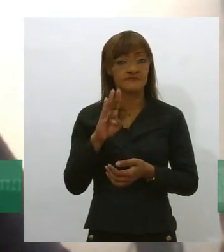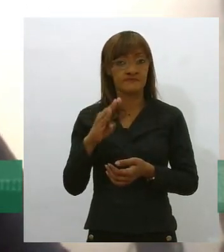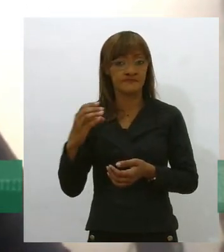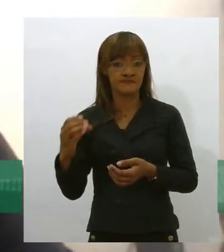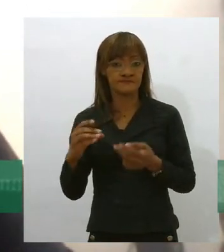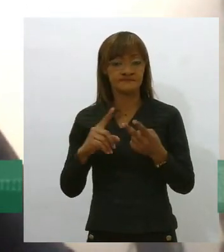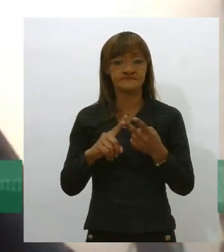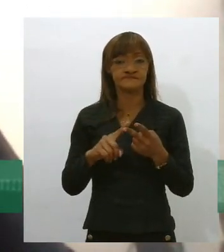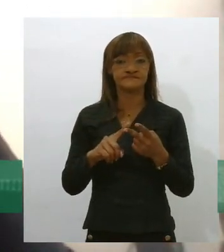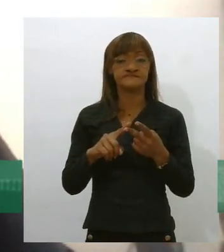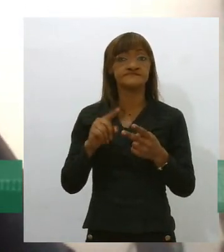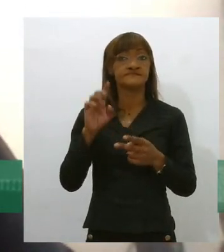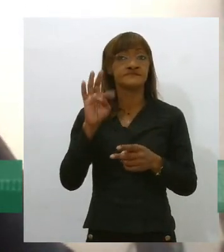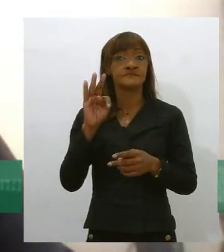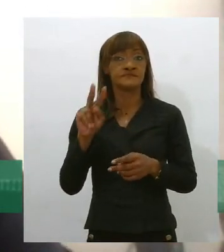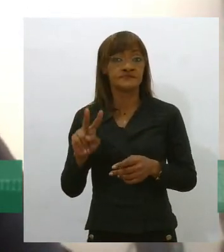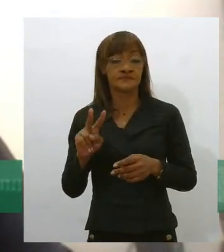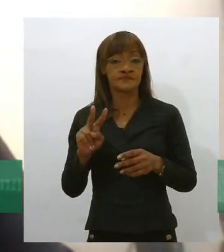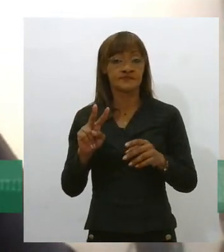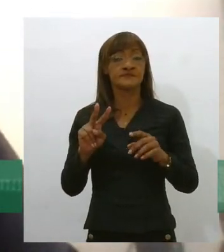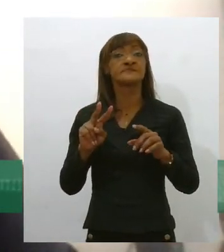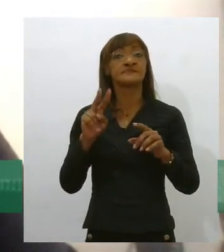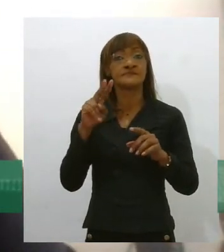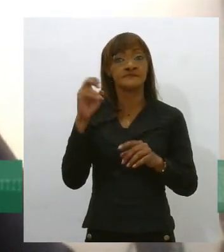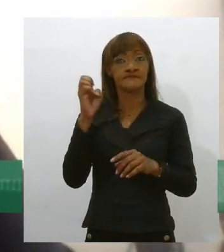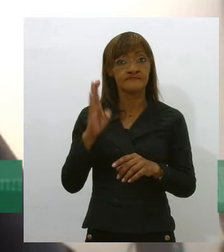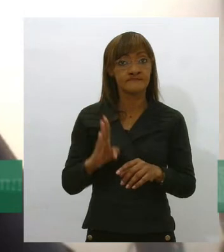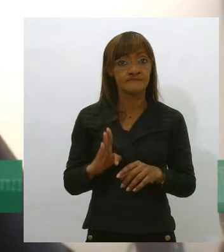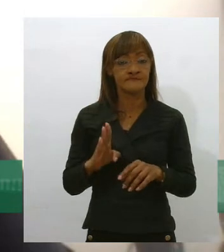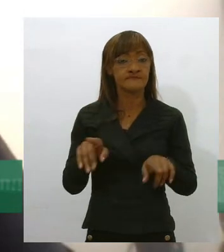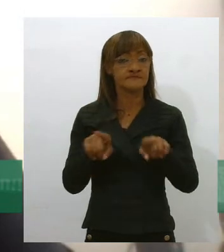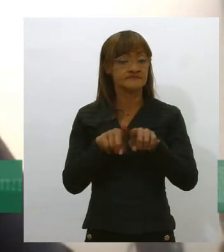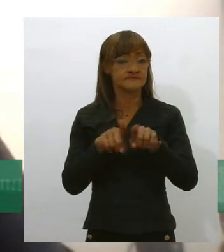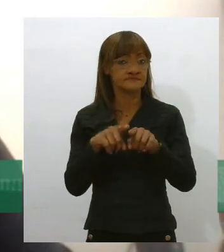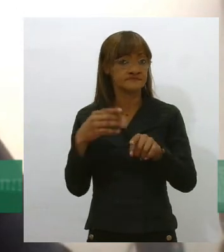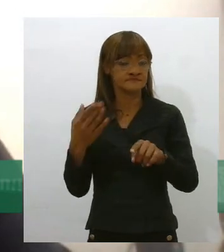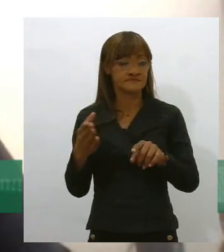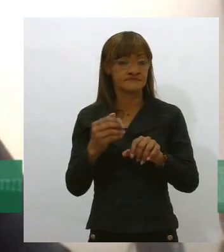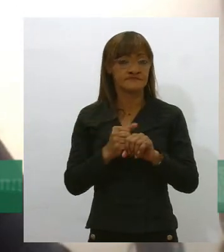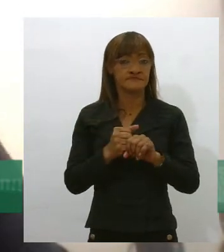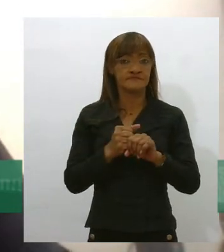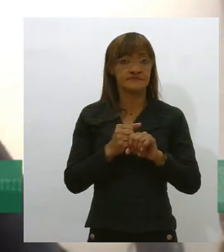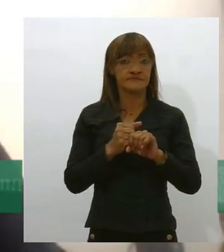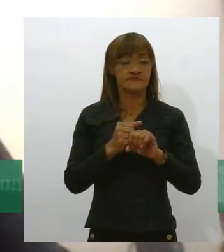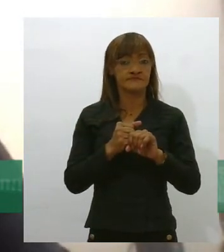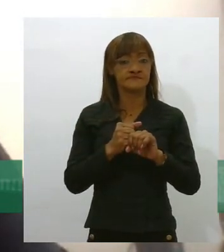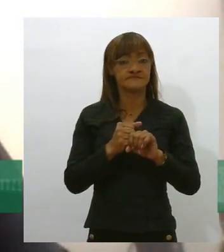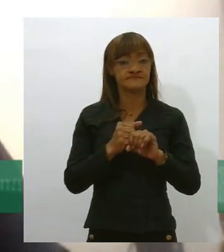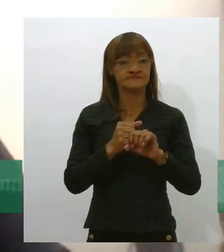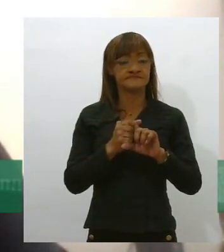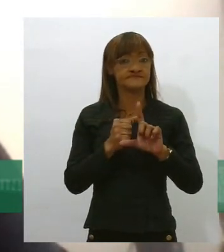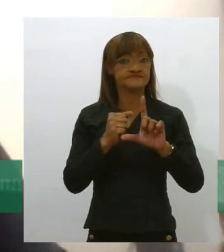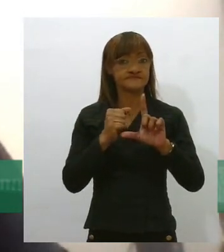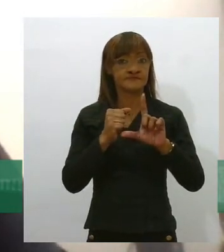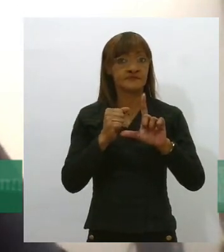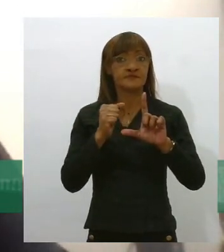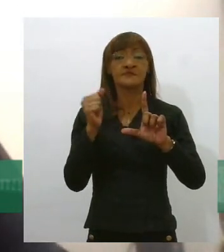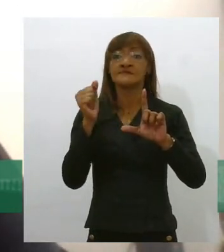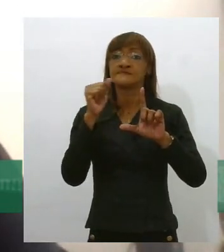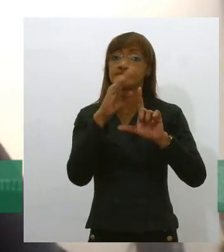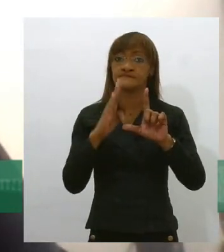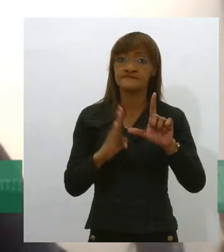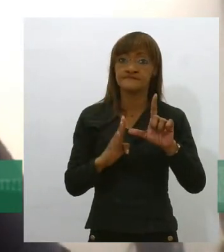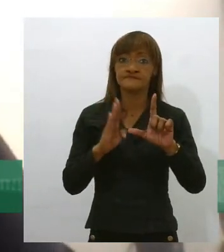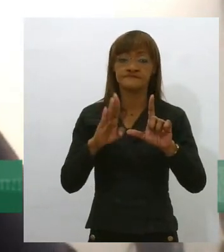de algumas emissoras É mas o é tão acho que aí em